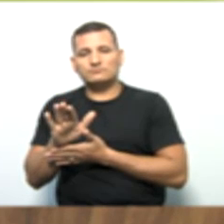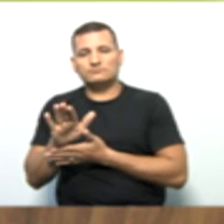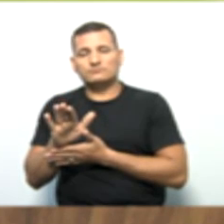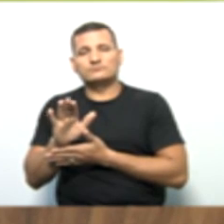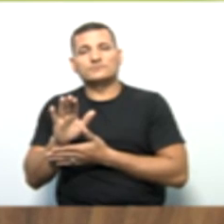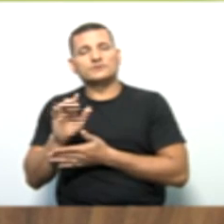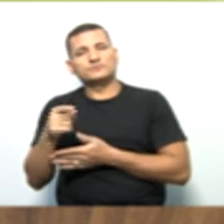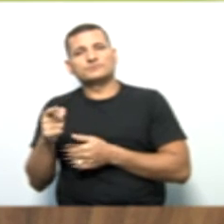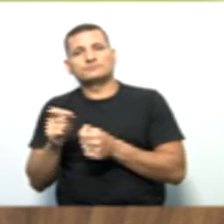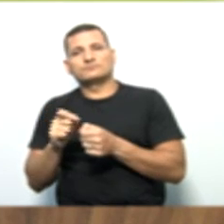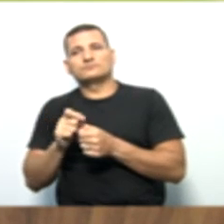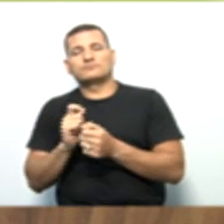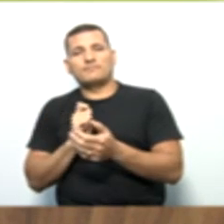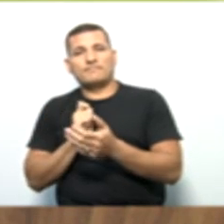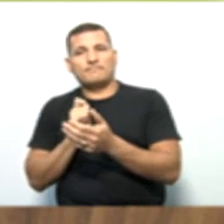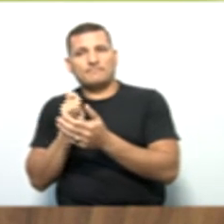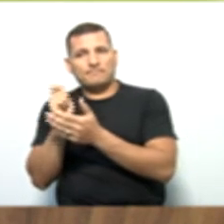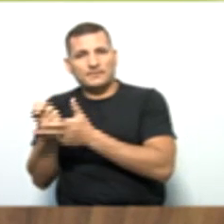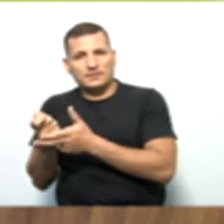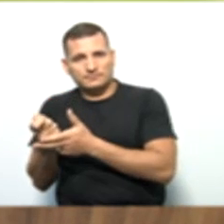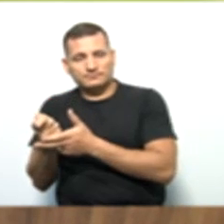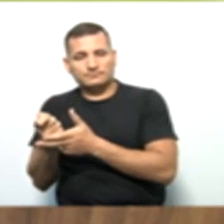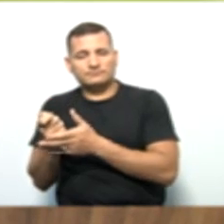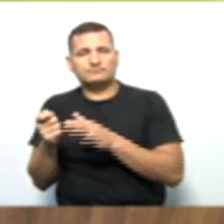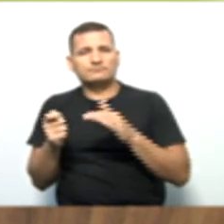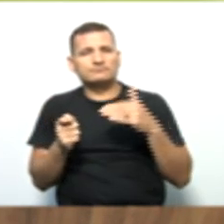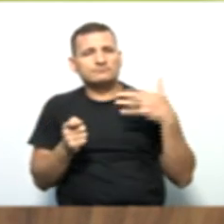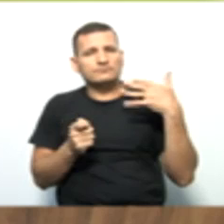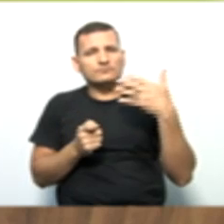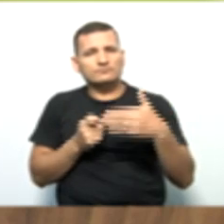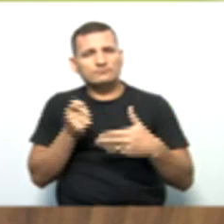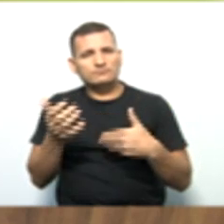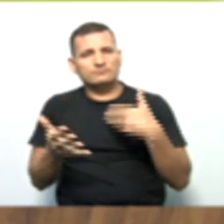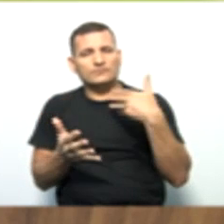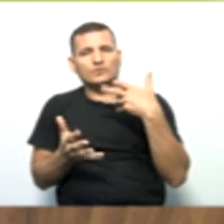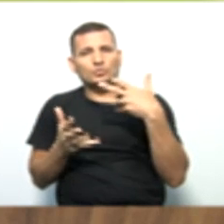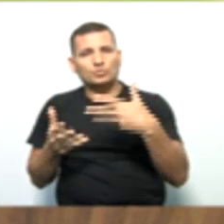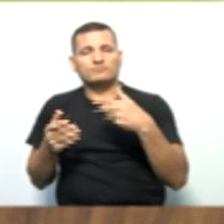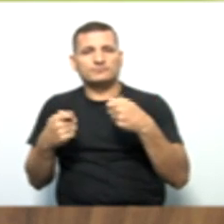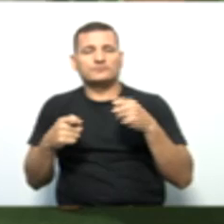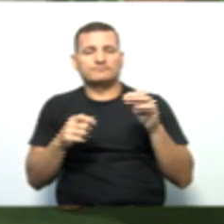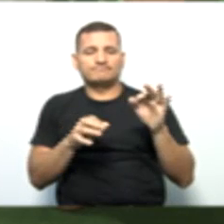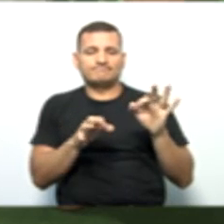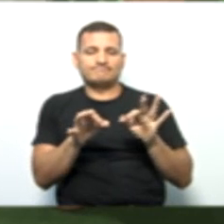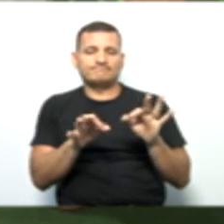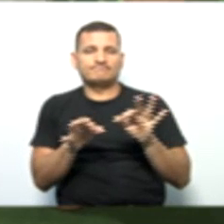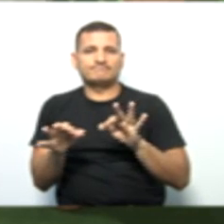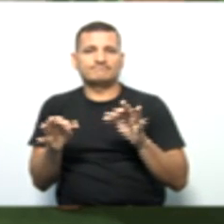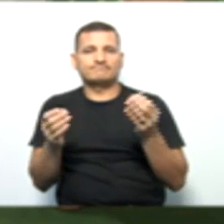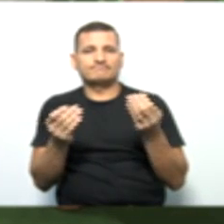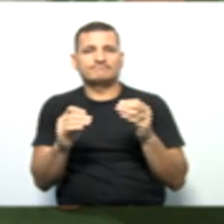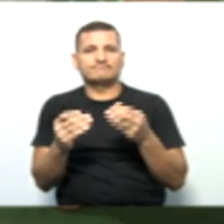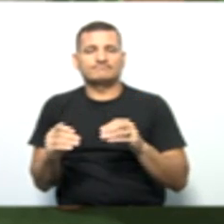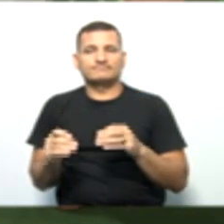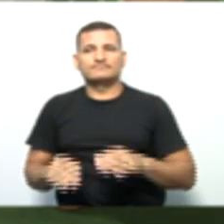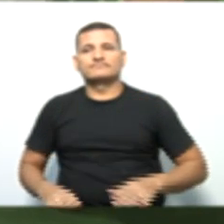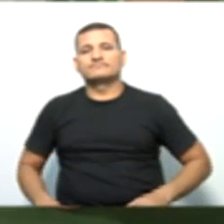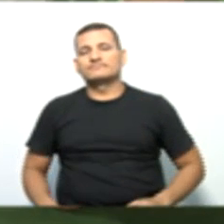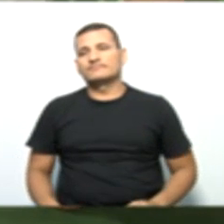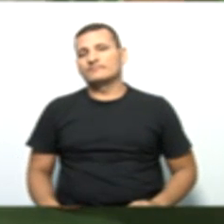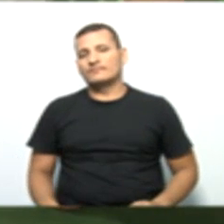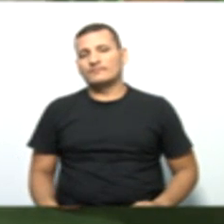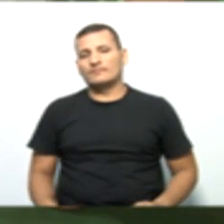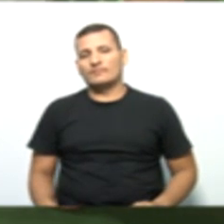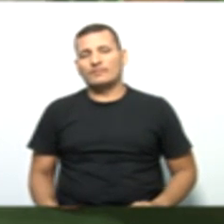executar um pagamento dele. Então, todos esses processos aí tem que estar modelado. Tem que estar bem modelado, né? A professora falou aqui no